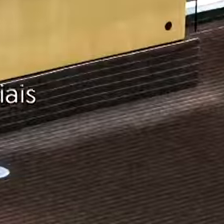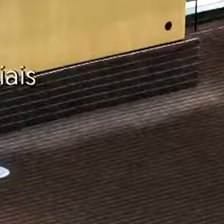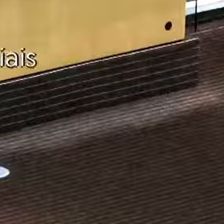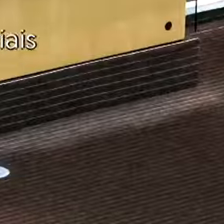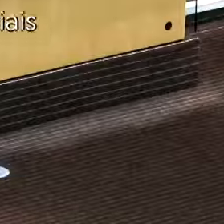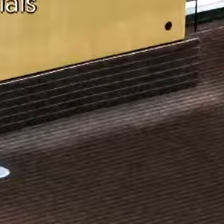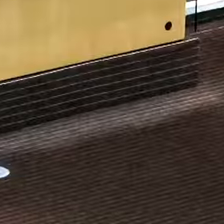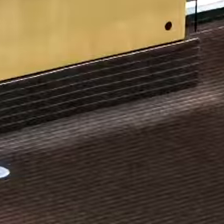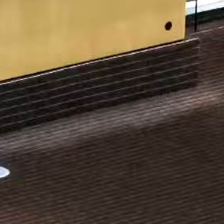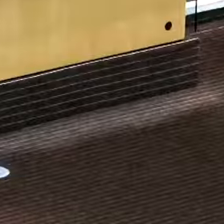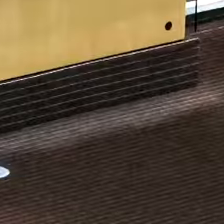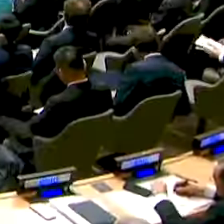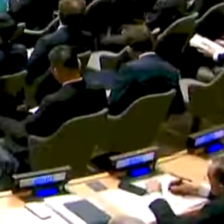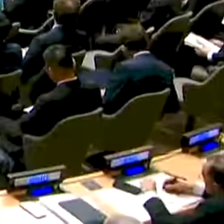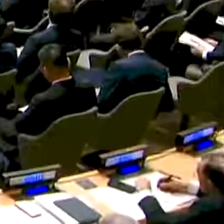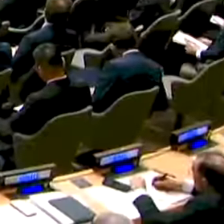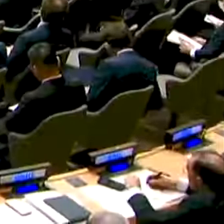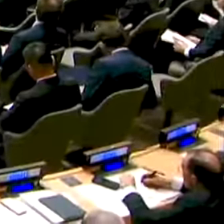Tchau!